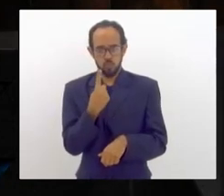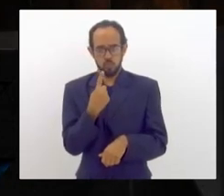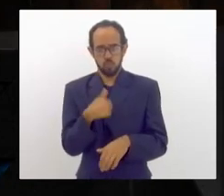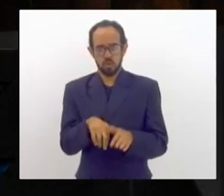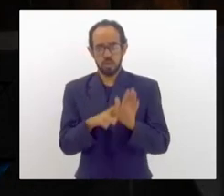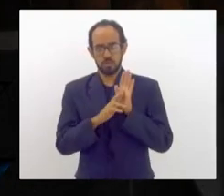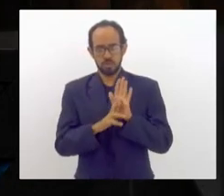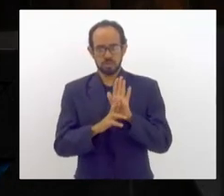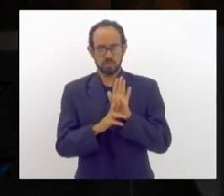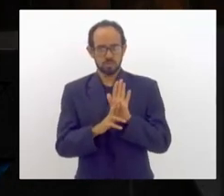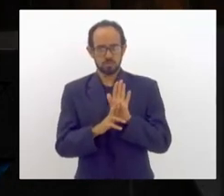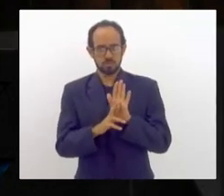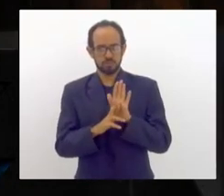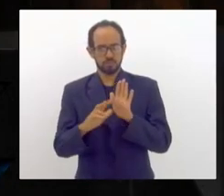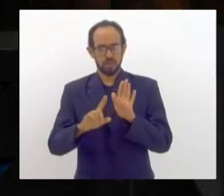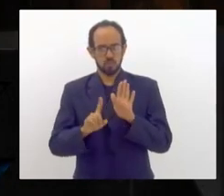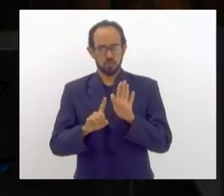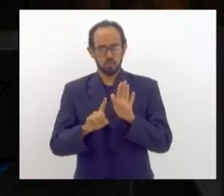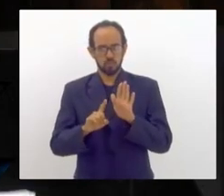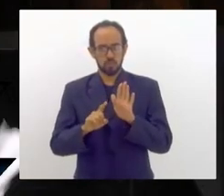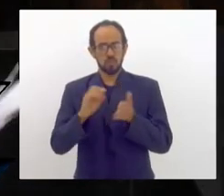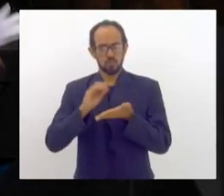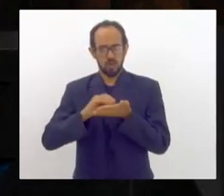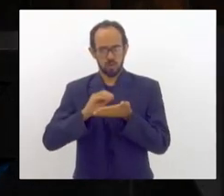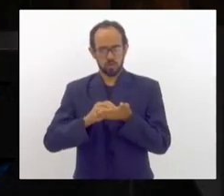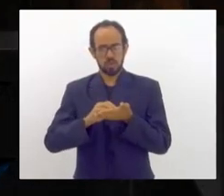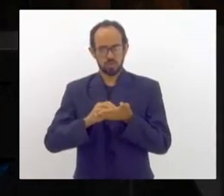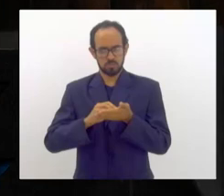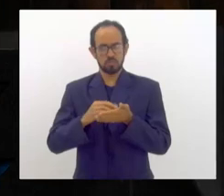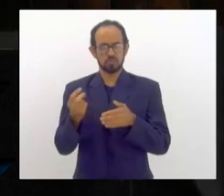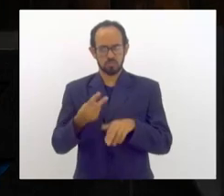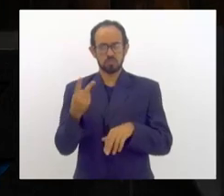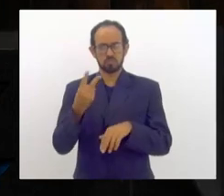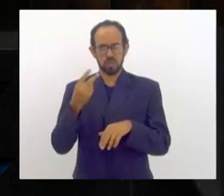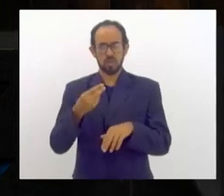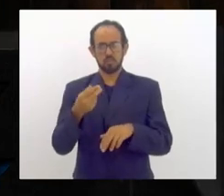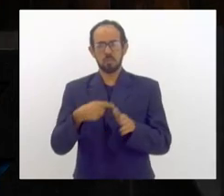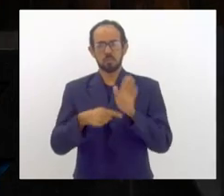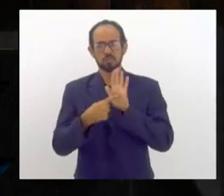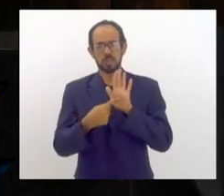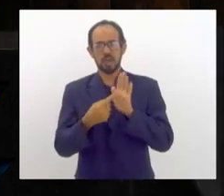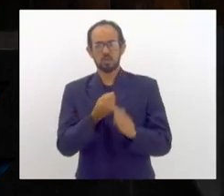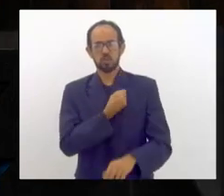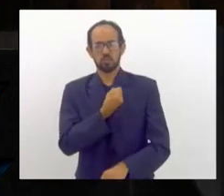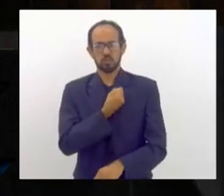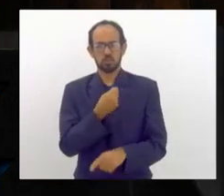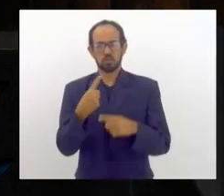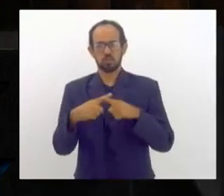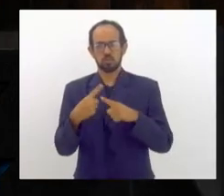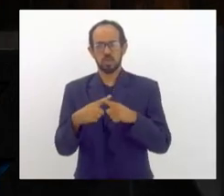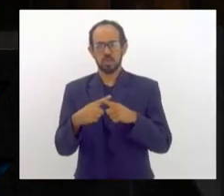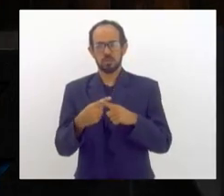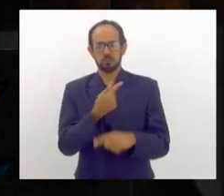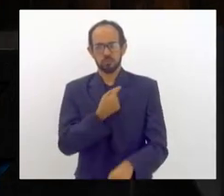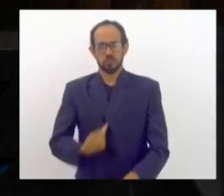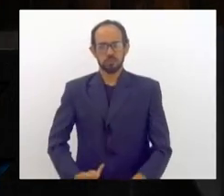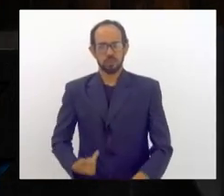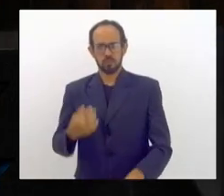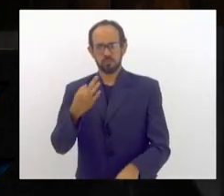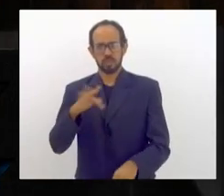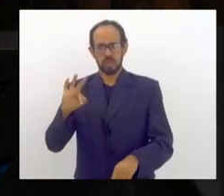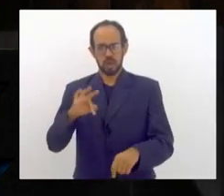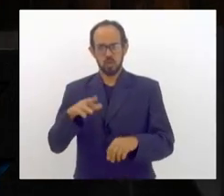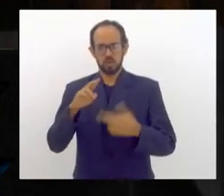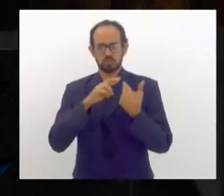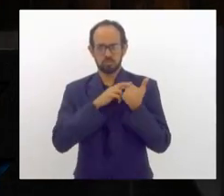venceu e está muito longe de vencer. E eu vou falar isso por números, né? Porque o governo federal responsável